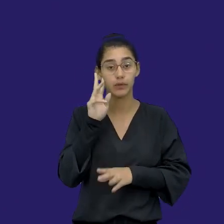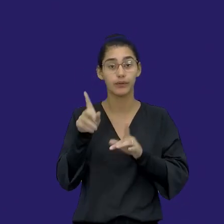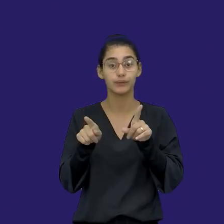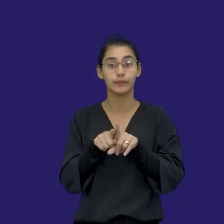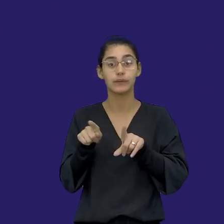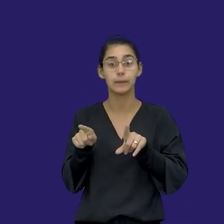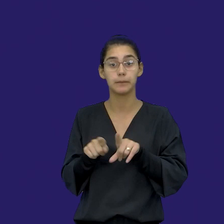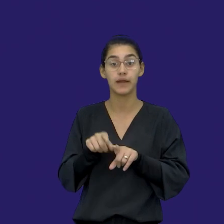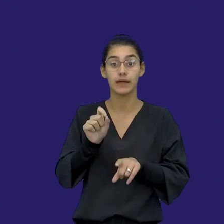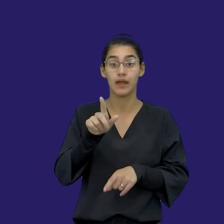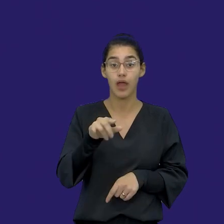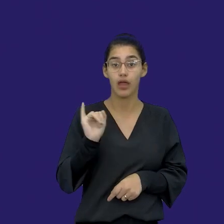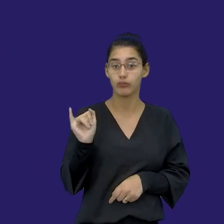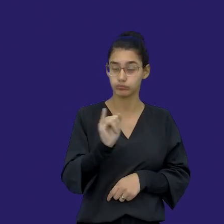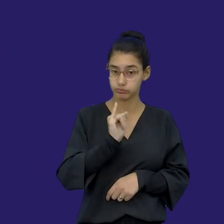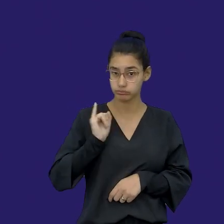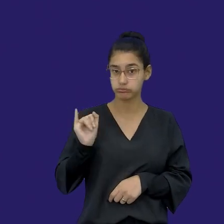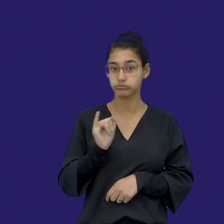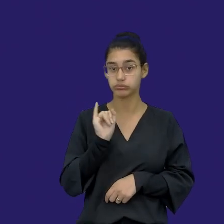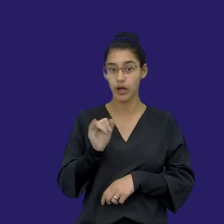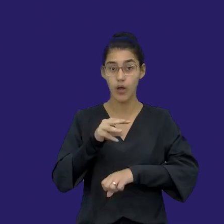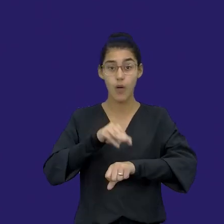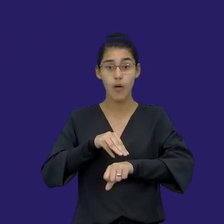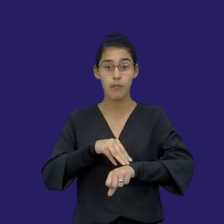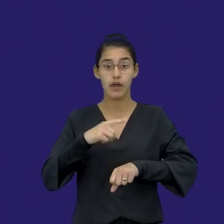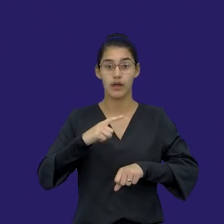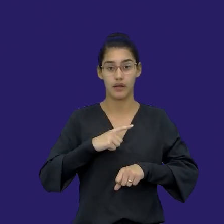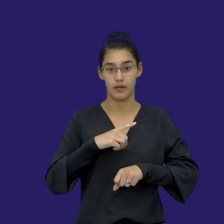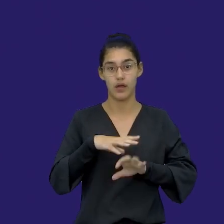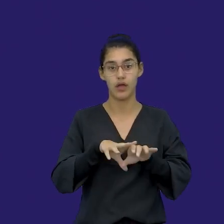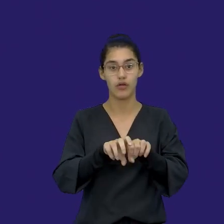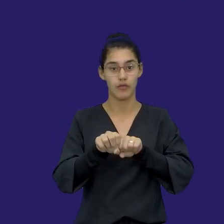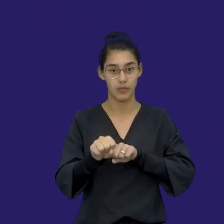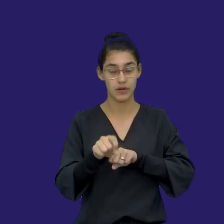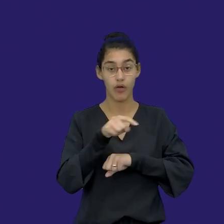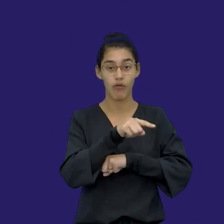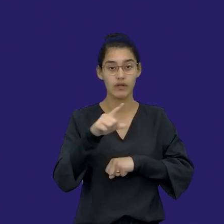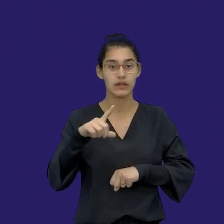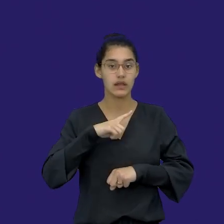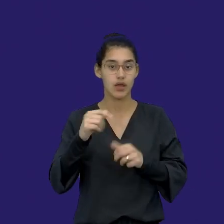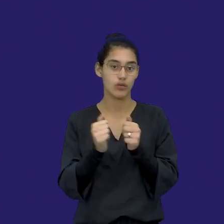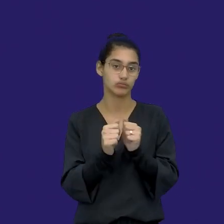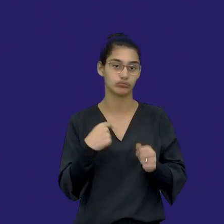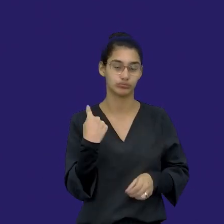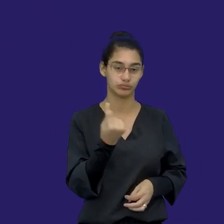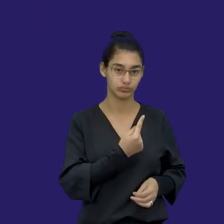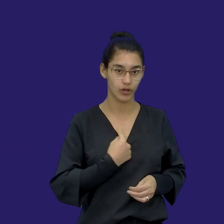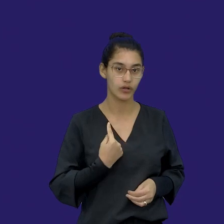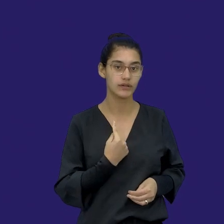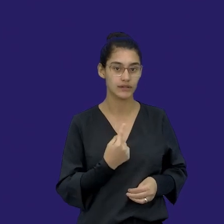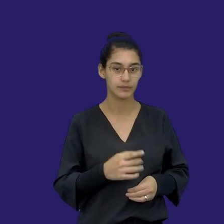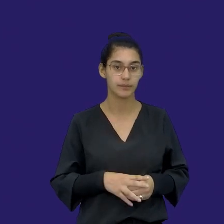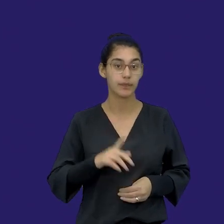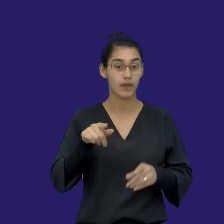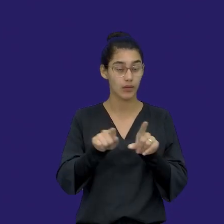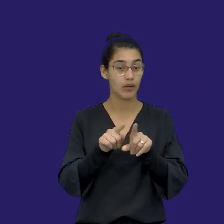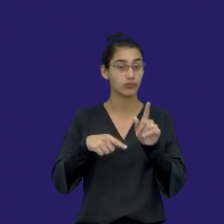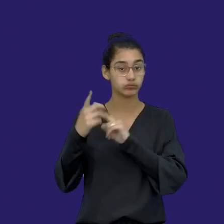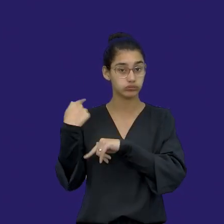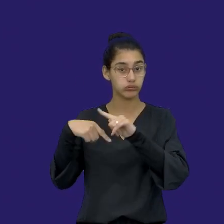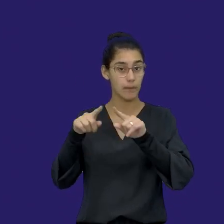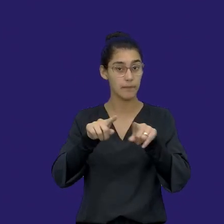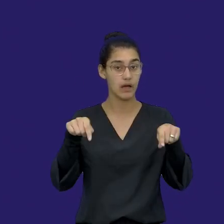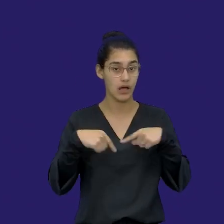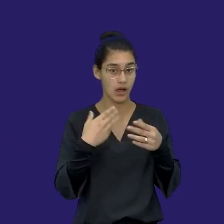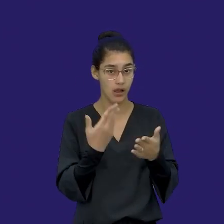que é muito importante esse momento aqui de formação que vocês têm com a gente, né? E isso vai levar para a sala de